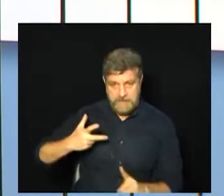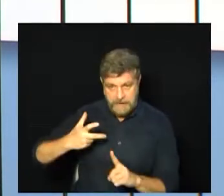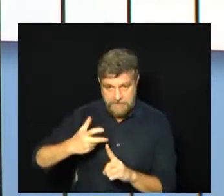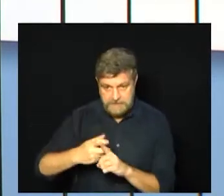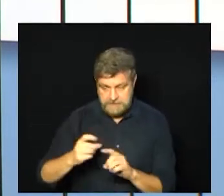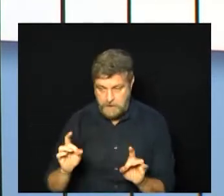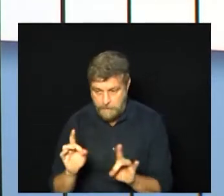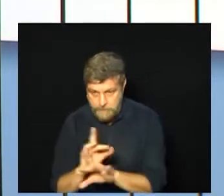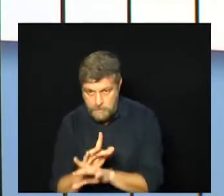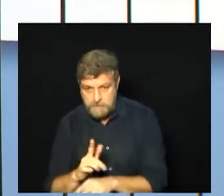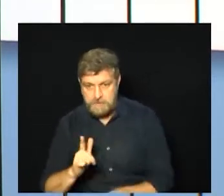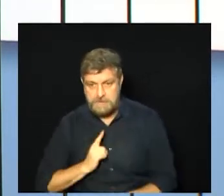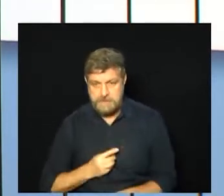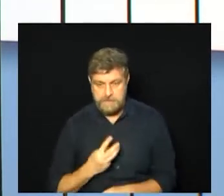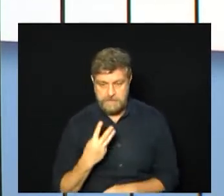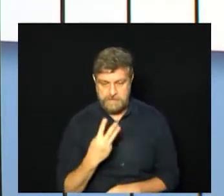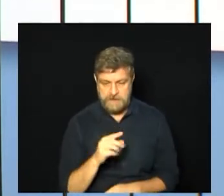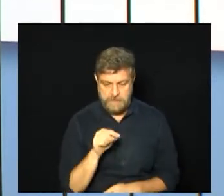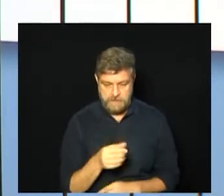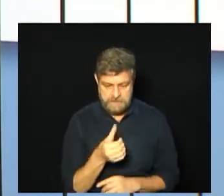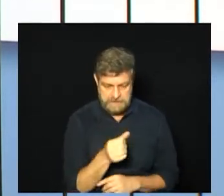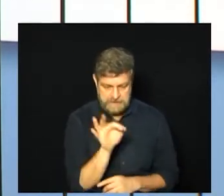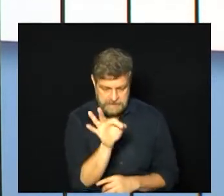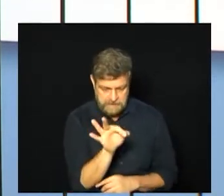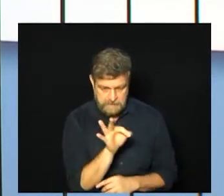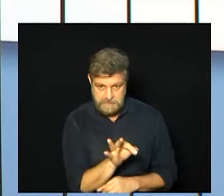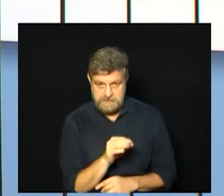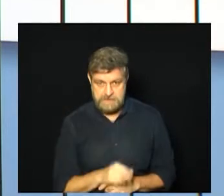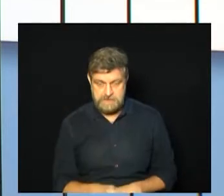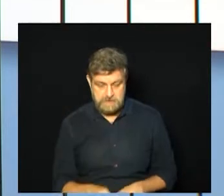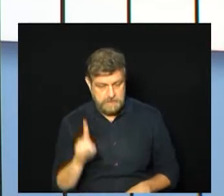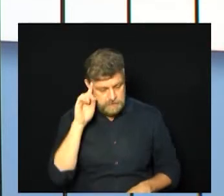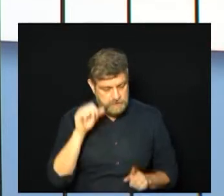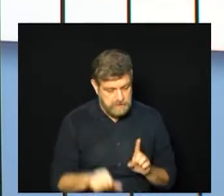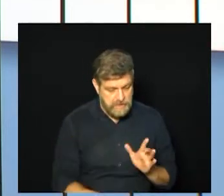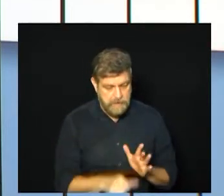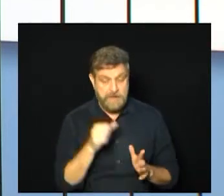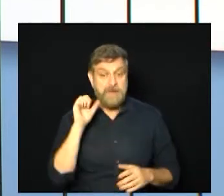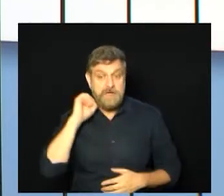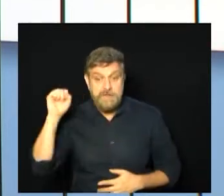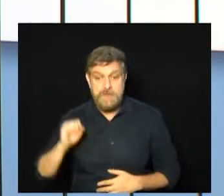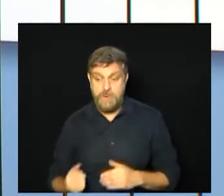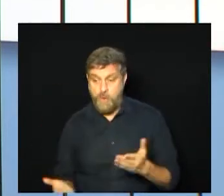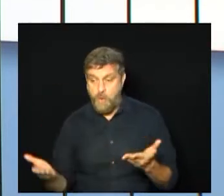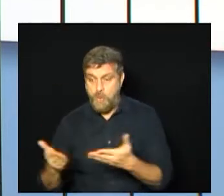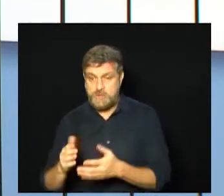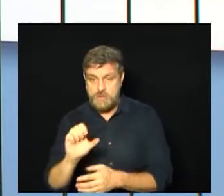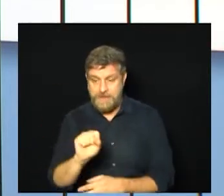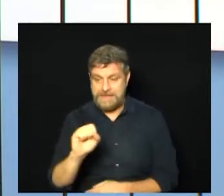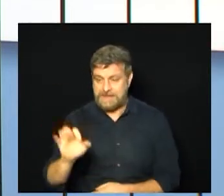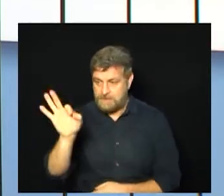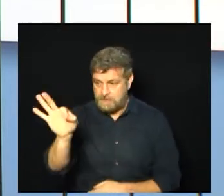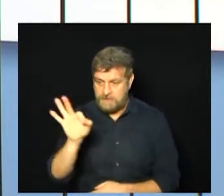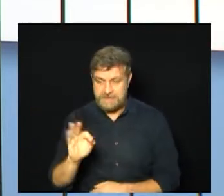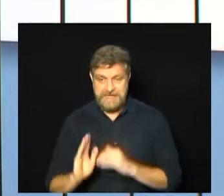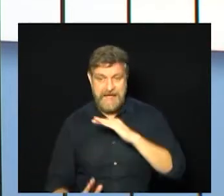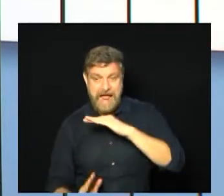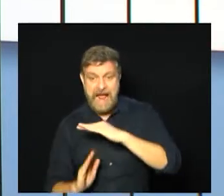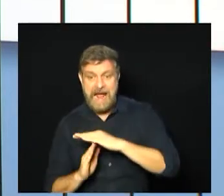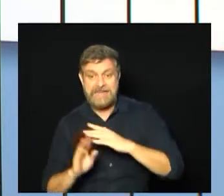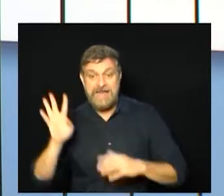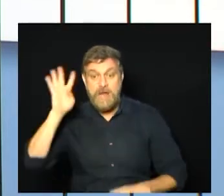completo saiu de 3,6% em 1º de abril para 88% até a tarde